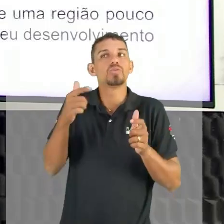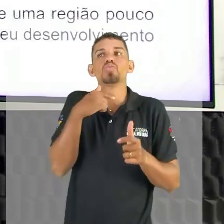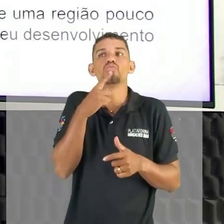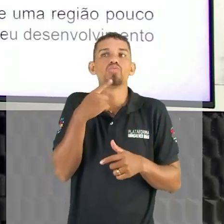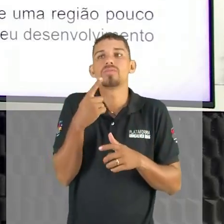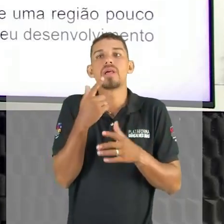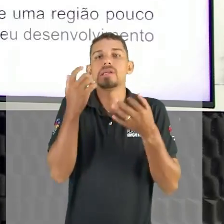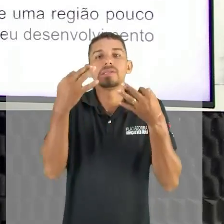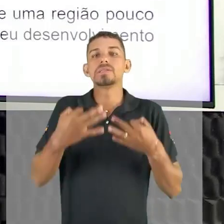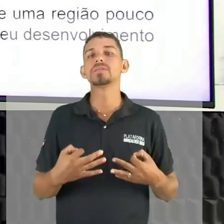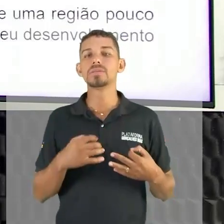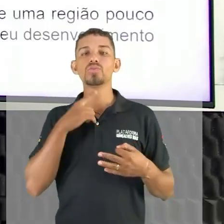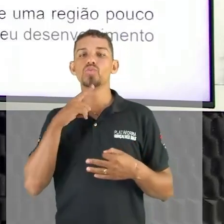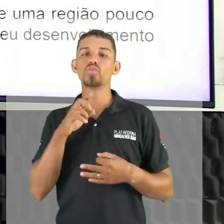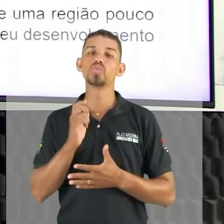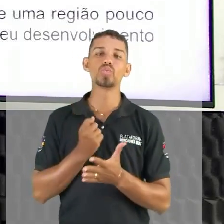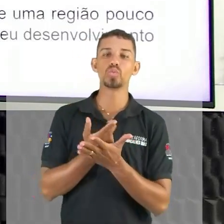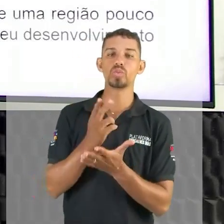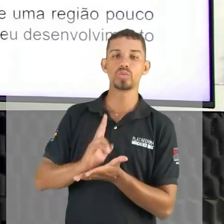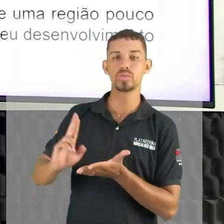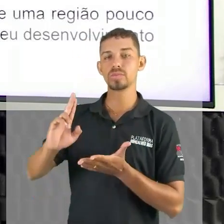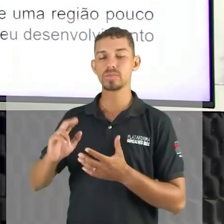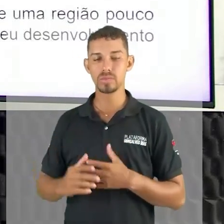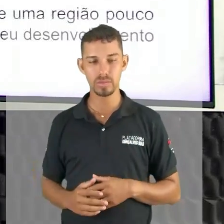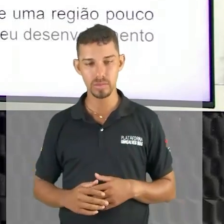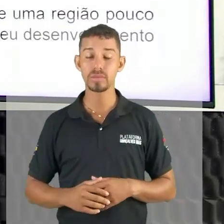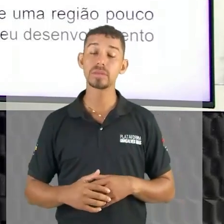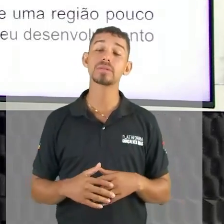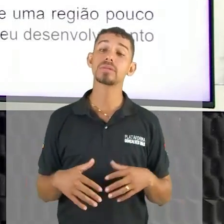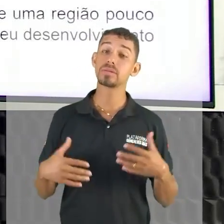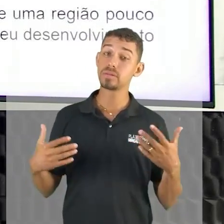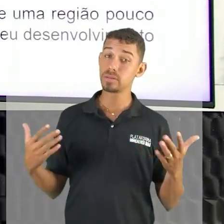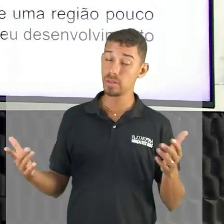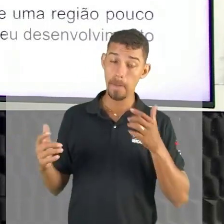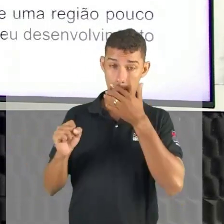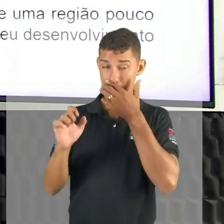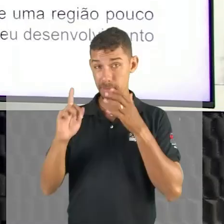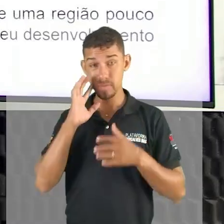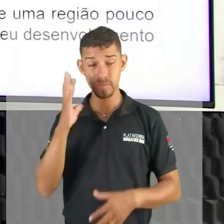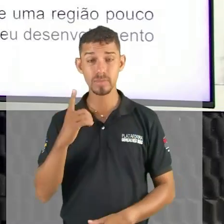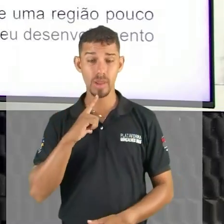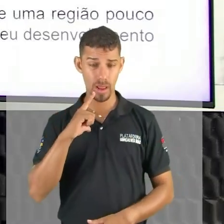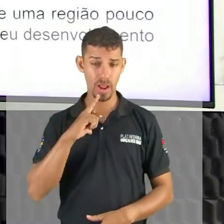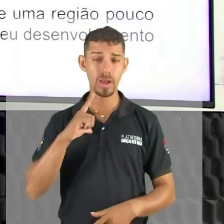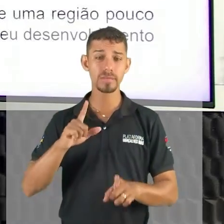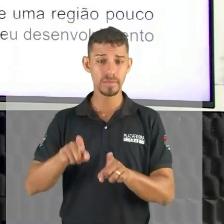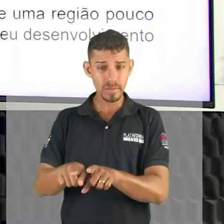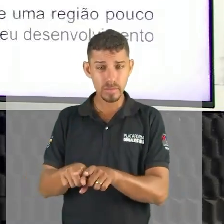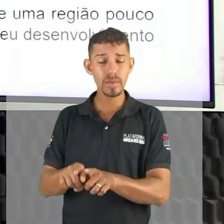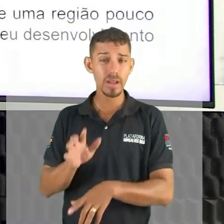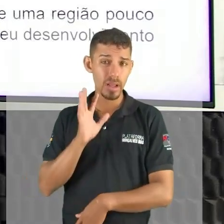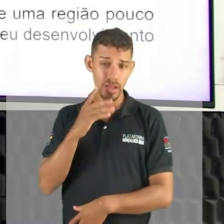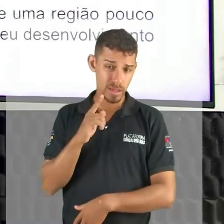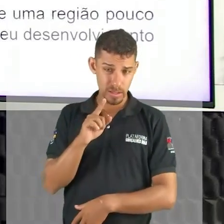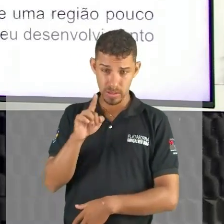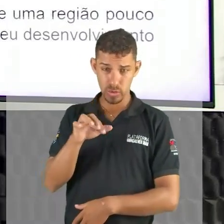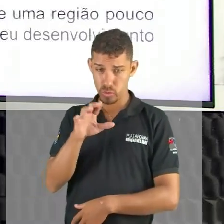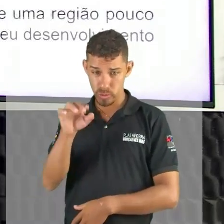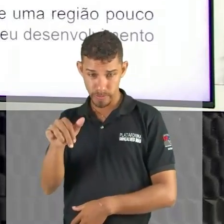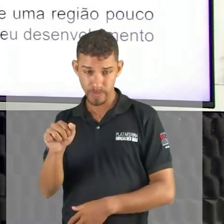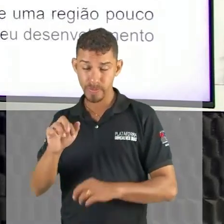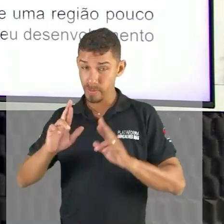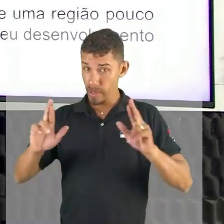do mercado em consumir. Então, nesse caso, se eu tivesse uma zona que fosse diferente do